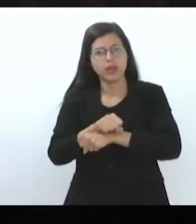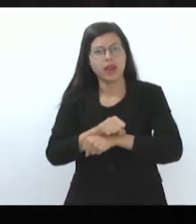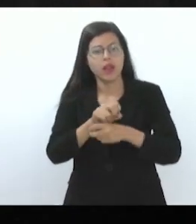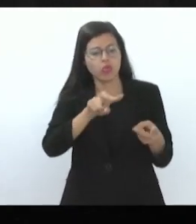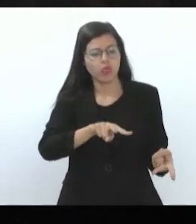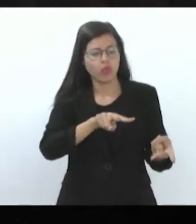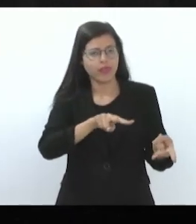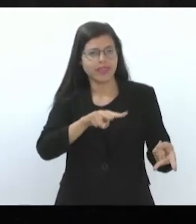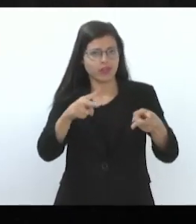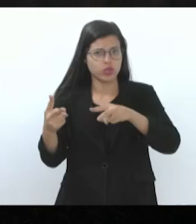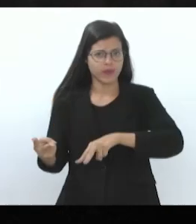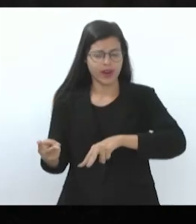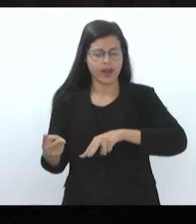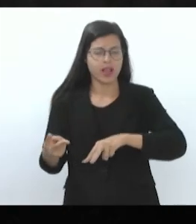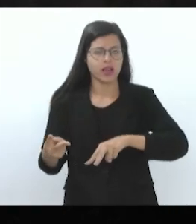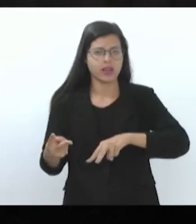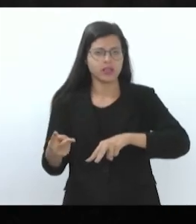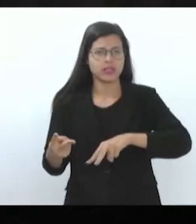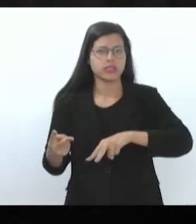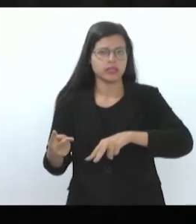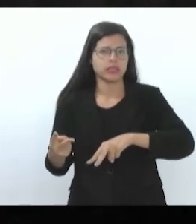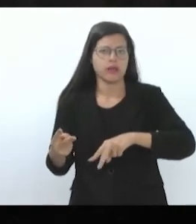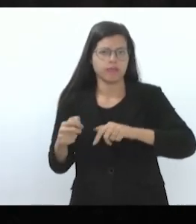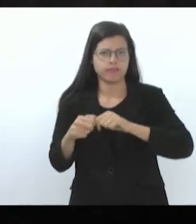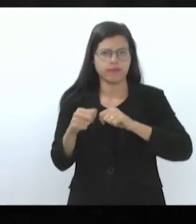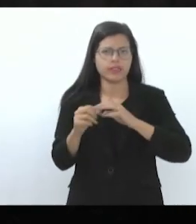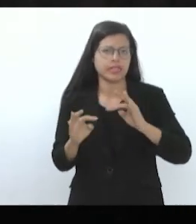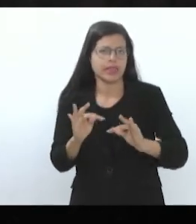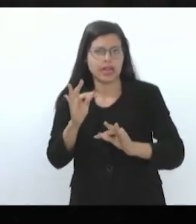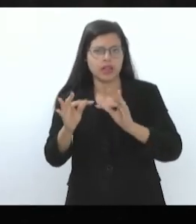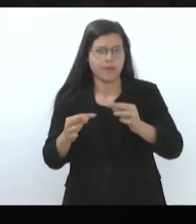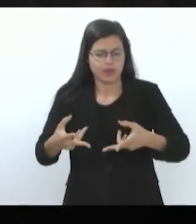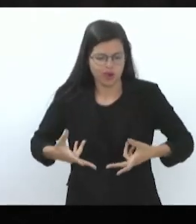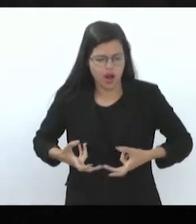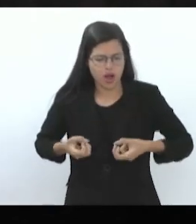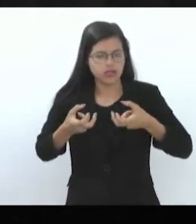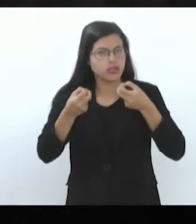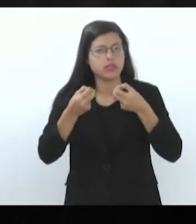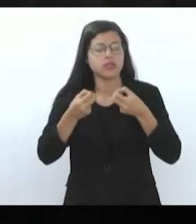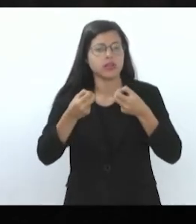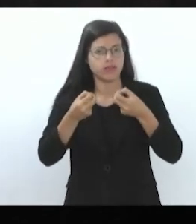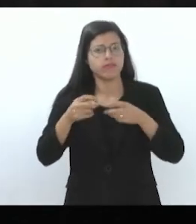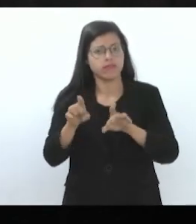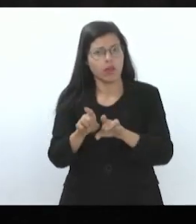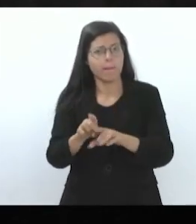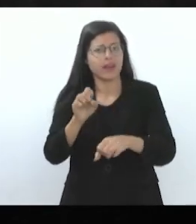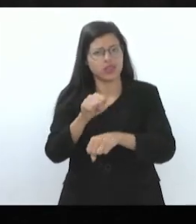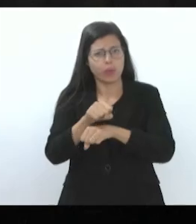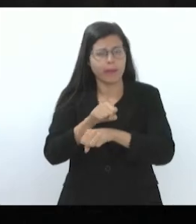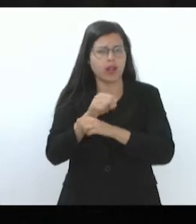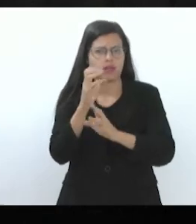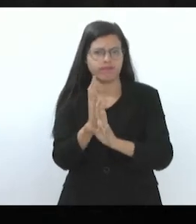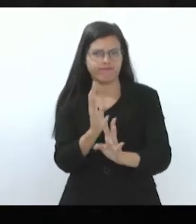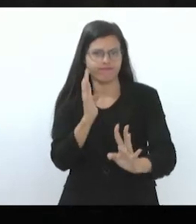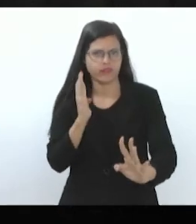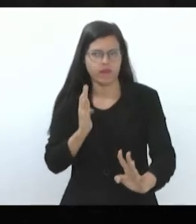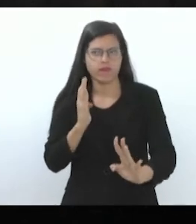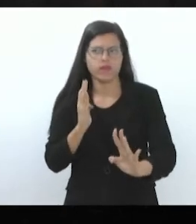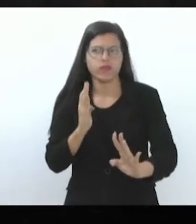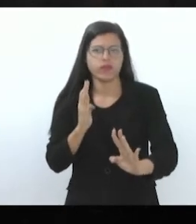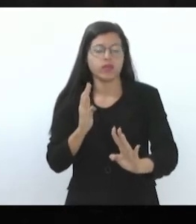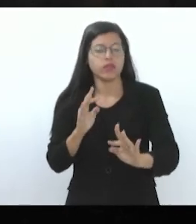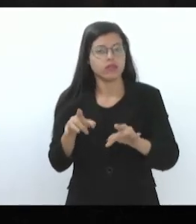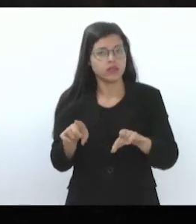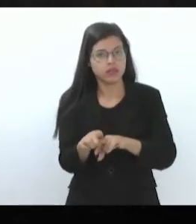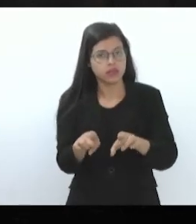transferência, uma transferência para fazer tratamento de um câncer, e também estão aguardando na fila, como os pacientes também estão